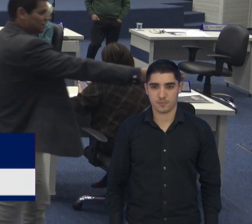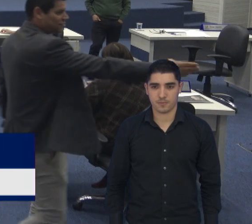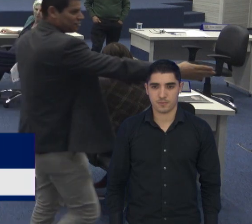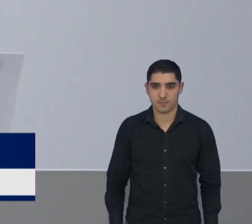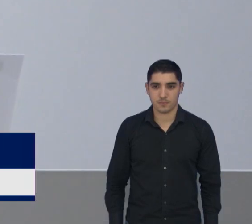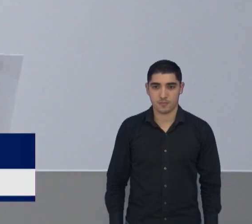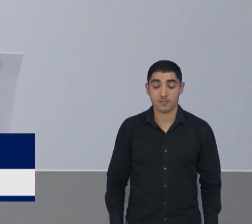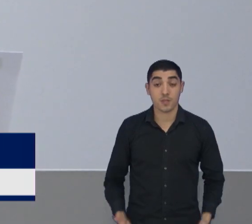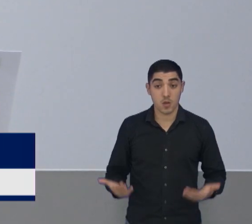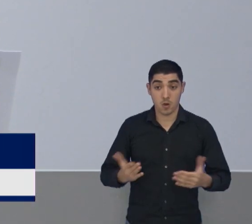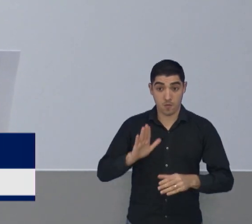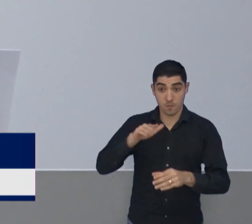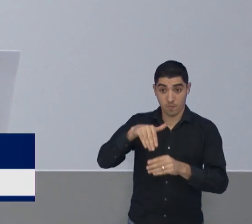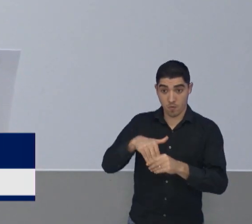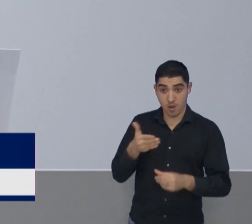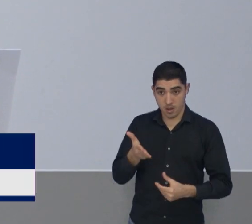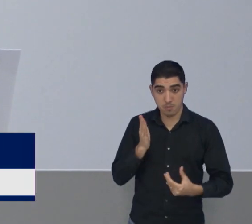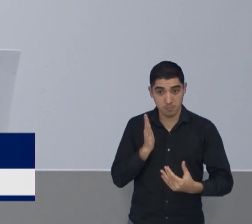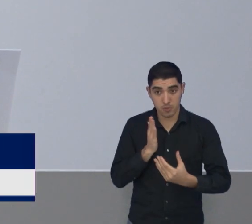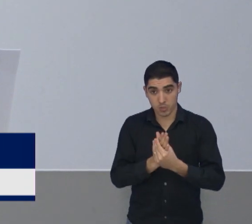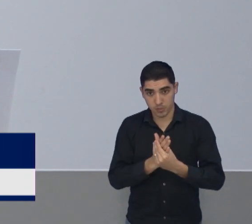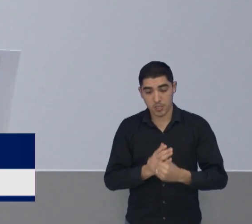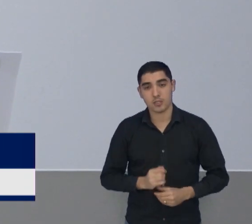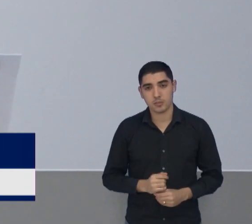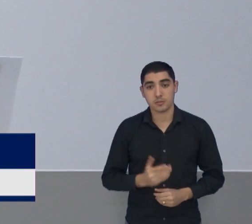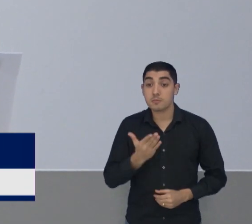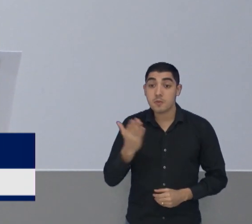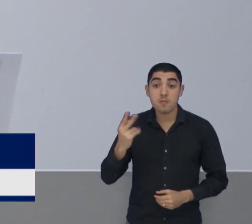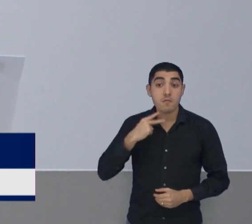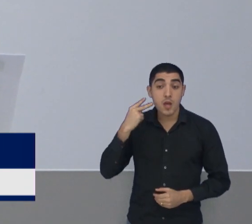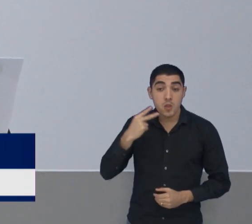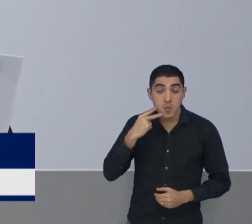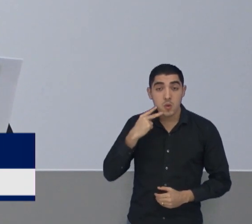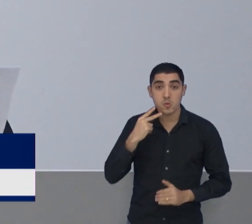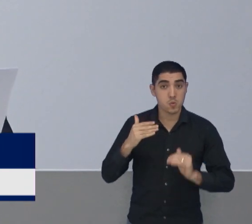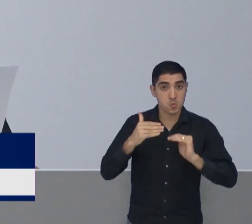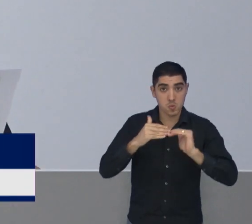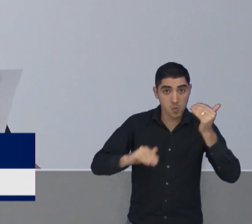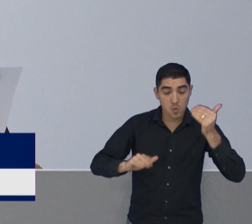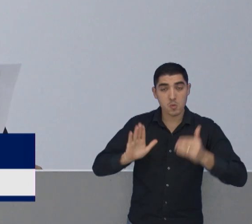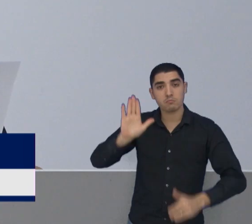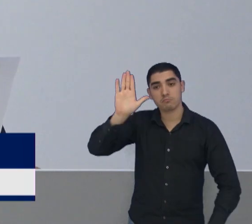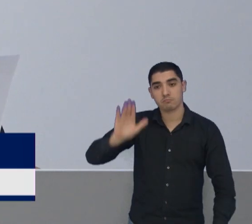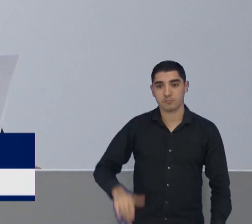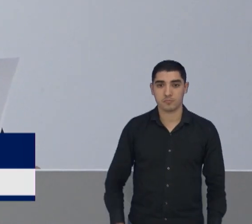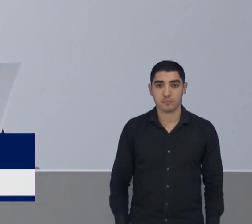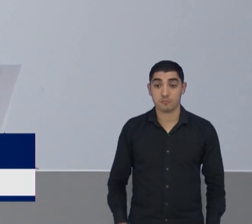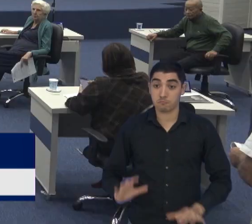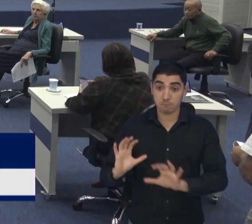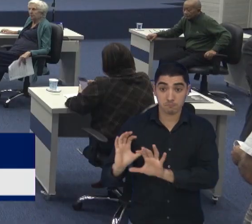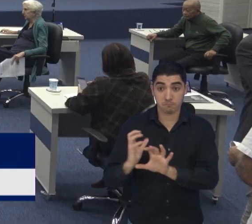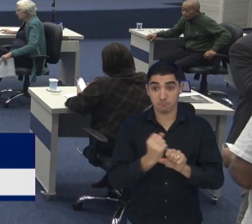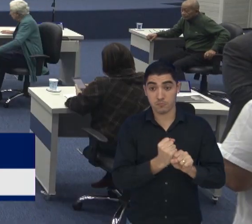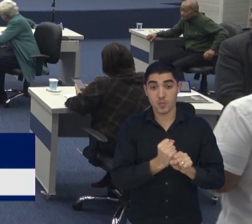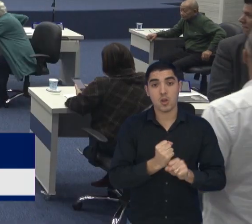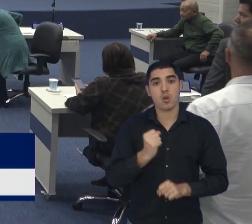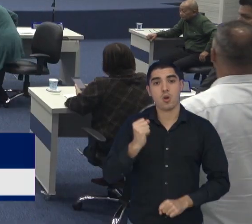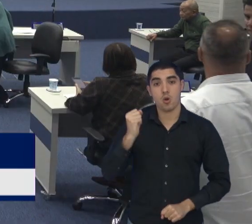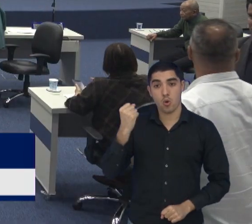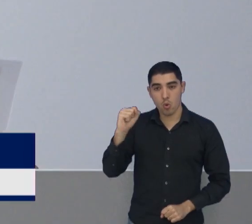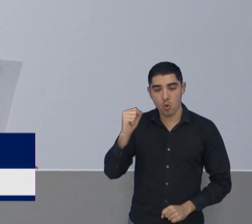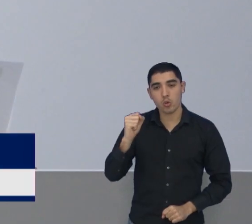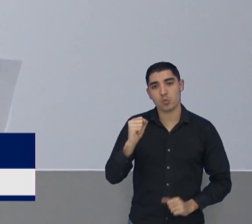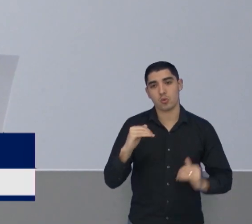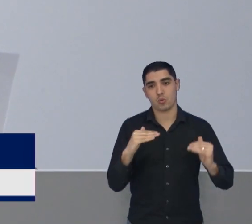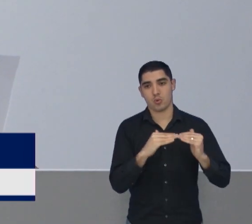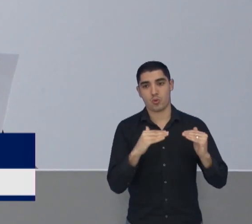Em votação, o processo. Vereadores favoráveis permaneçam como são, os contrários que se manifestem. São 8 votos favoráveis, senhor